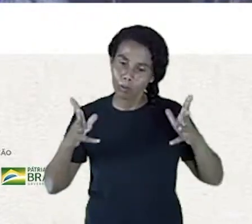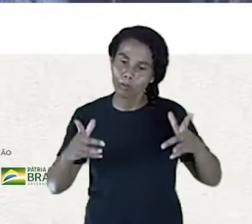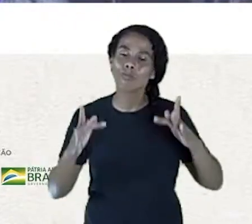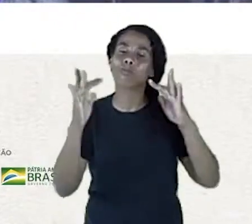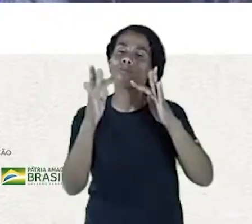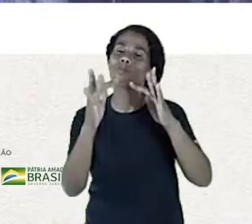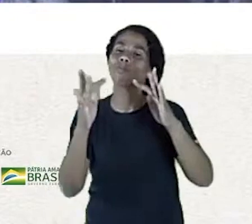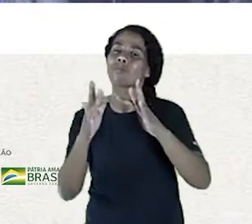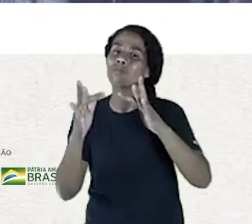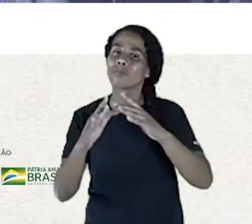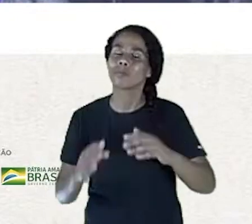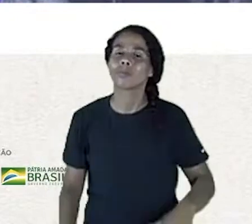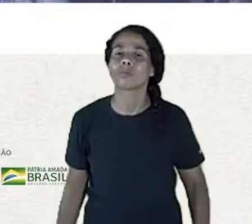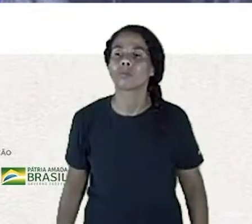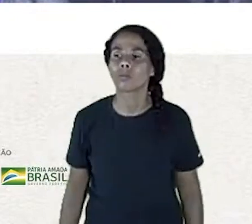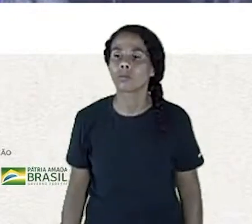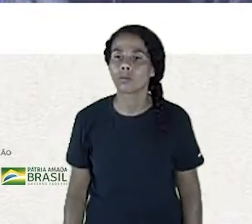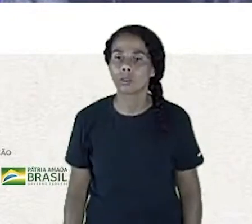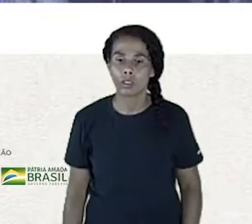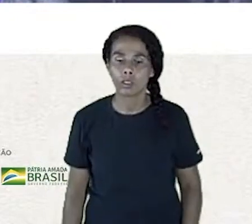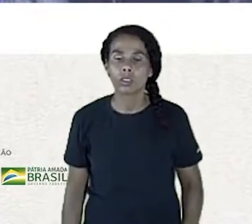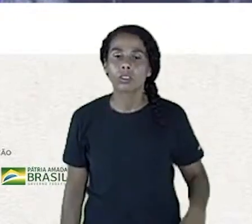tudo resultante